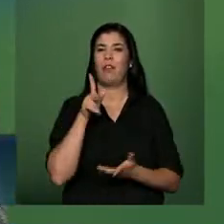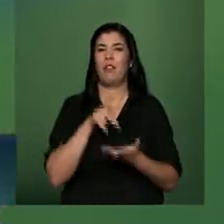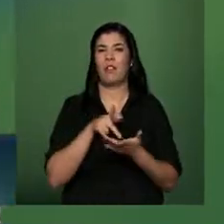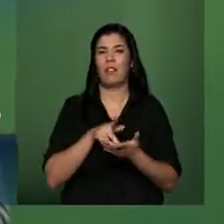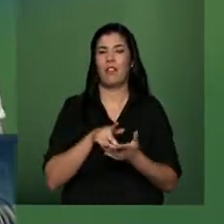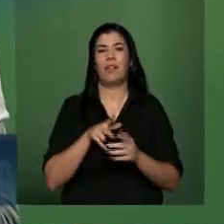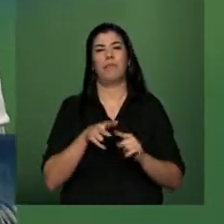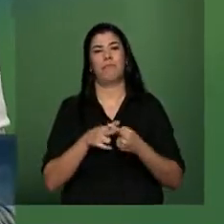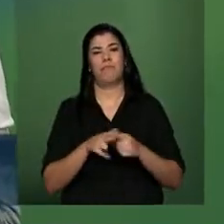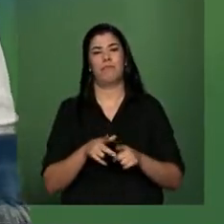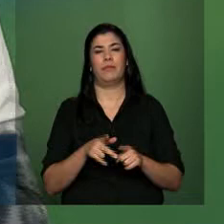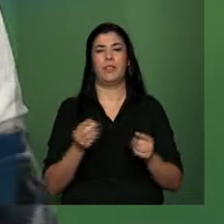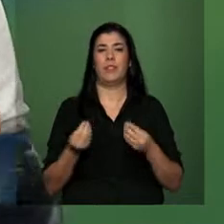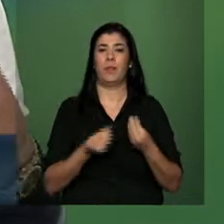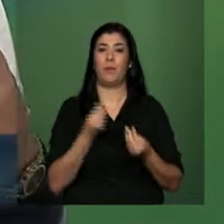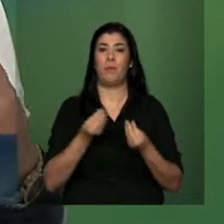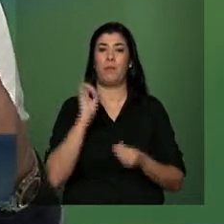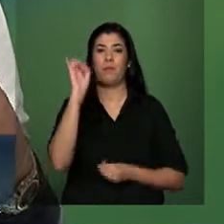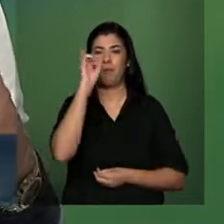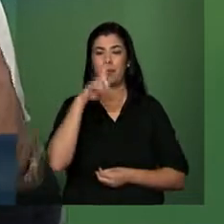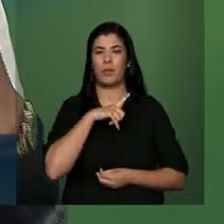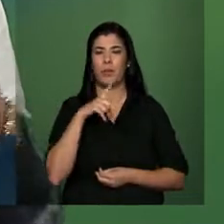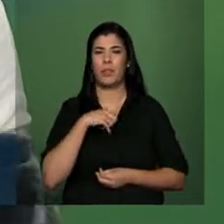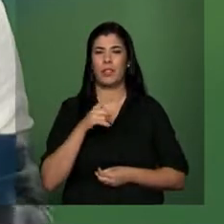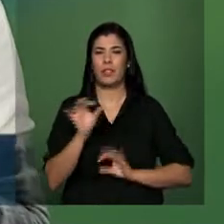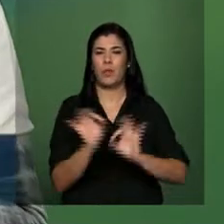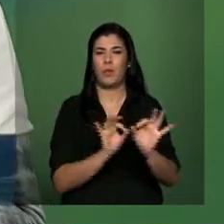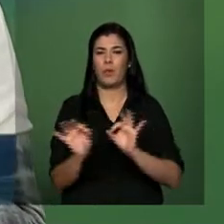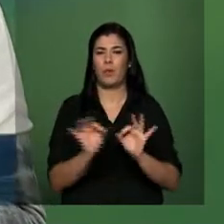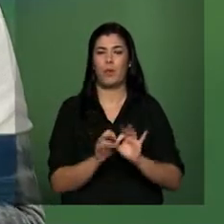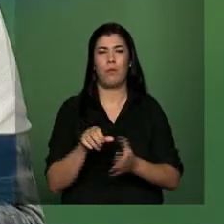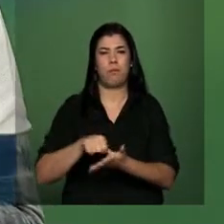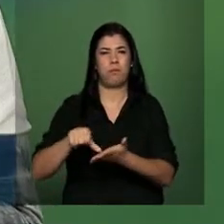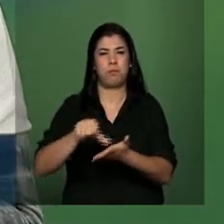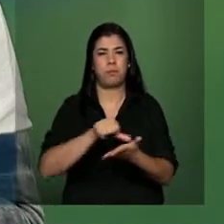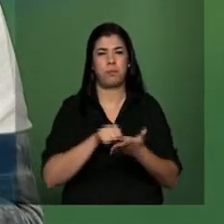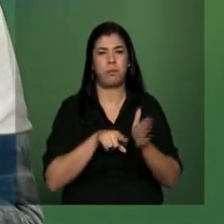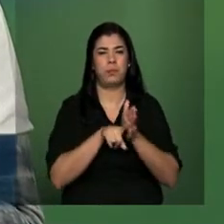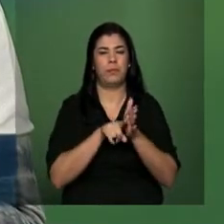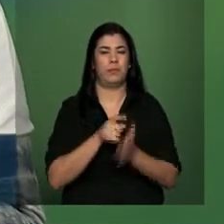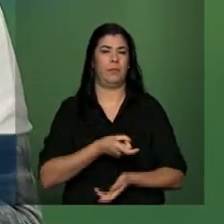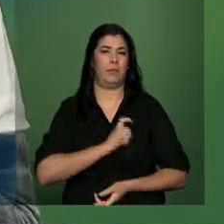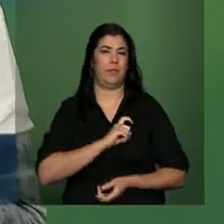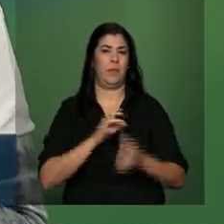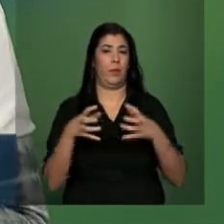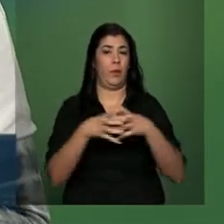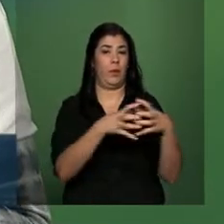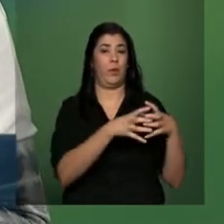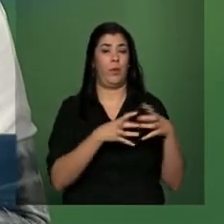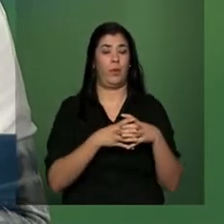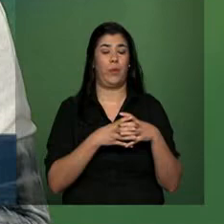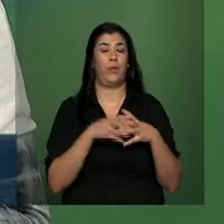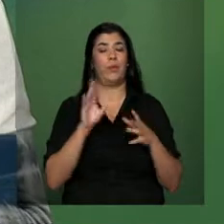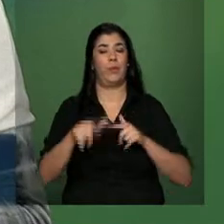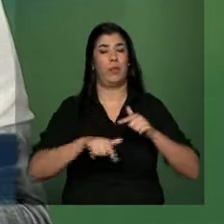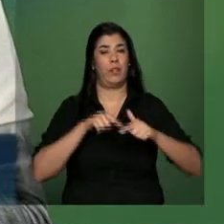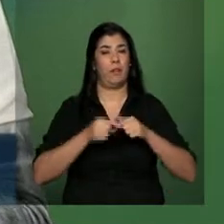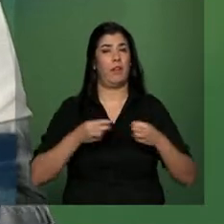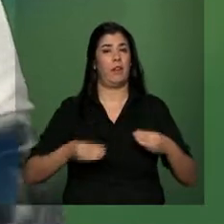a reestruturação das superintendências, nós estamos com um grupo de pessoas trabalhando dentro do